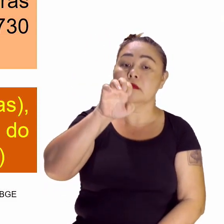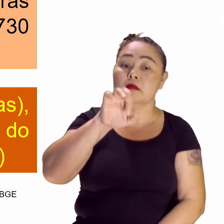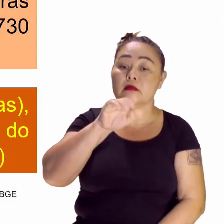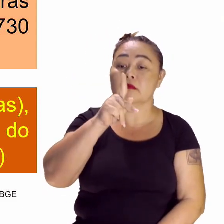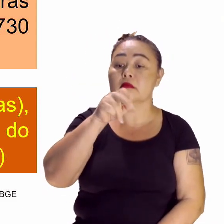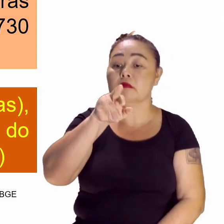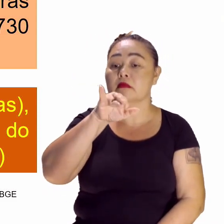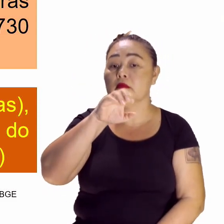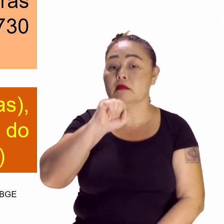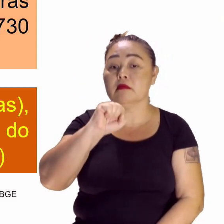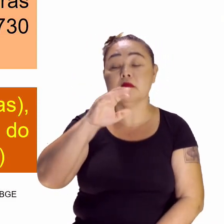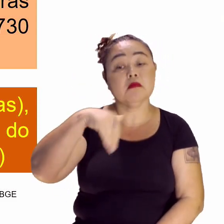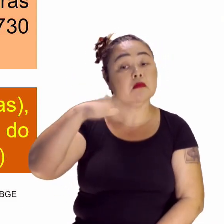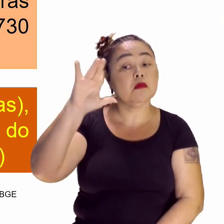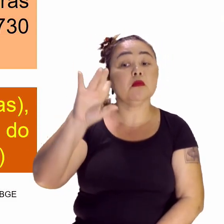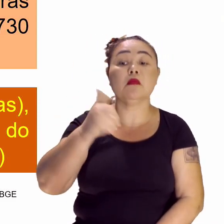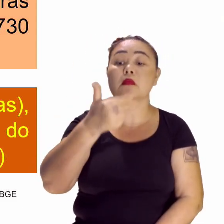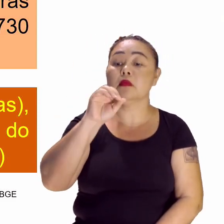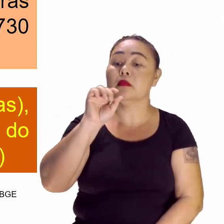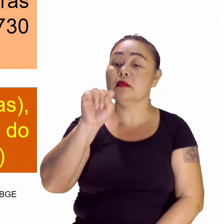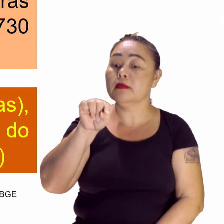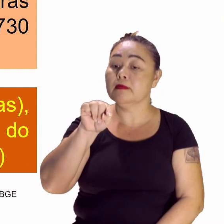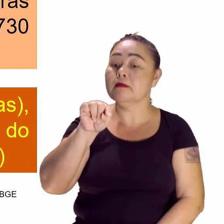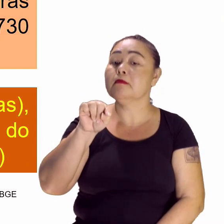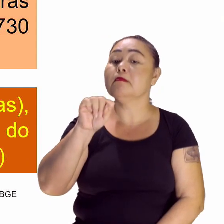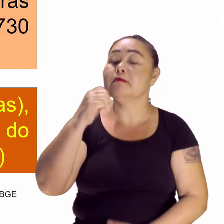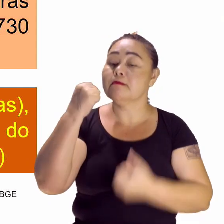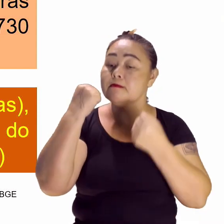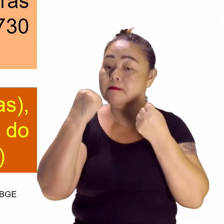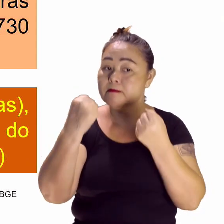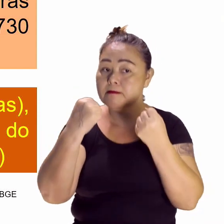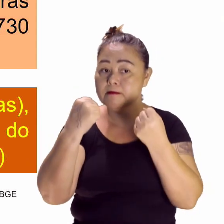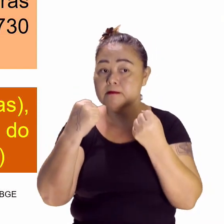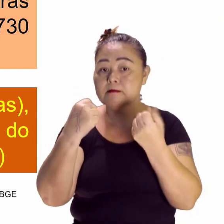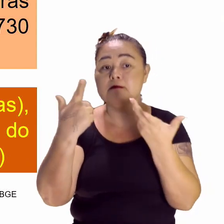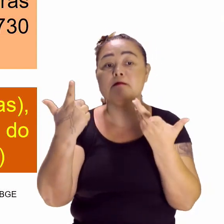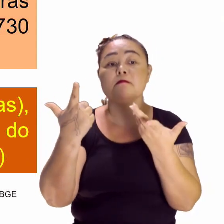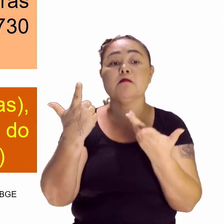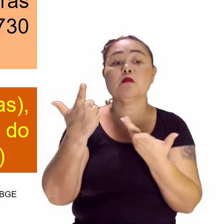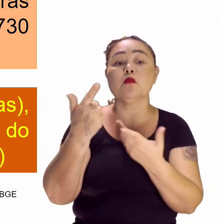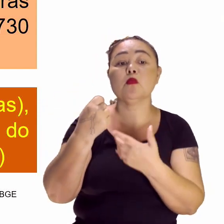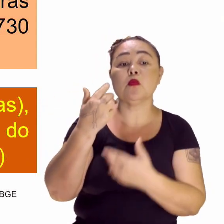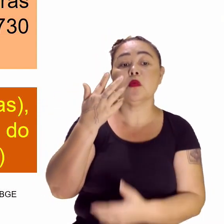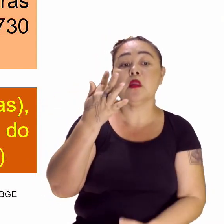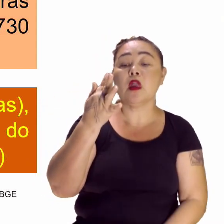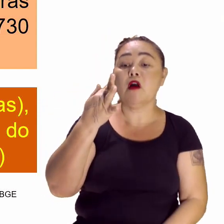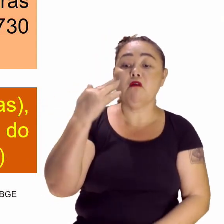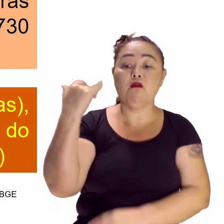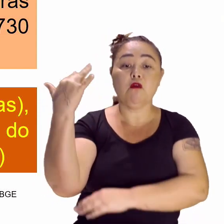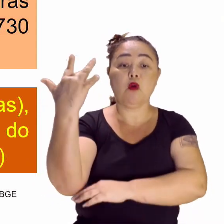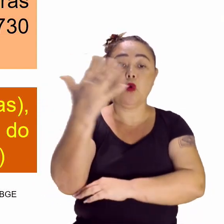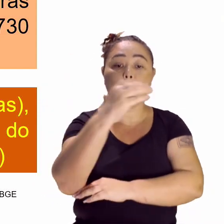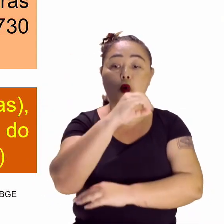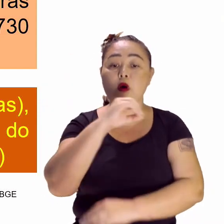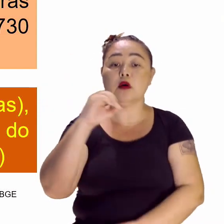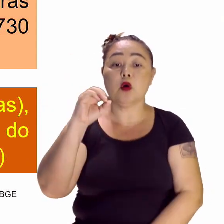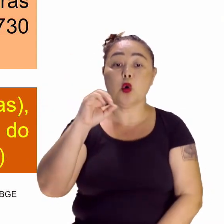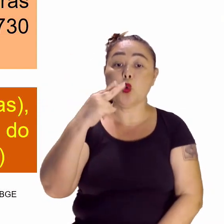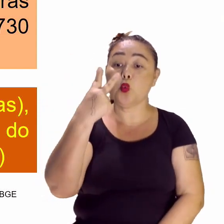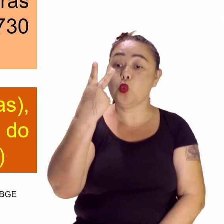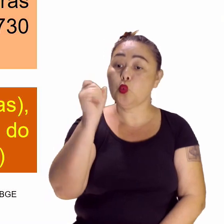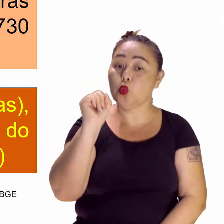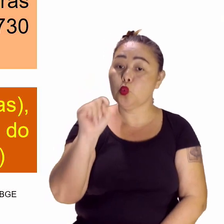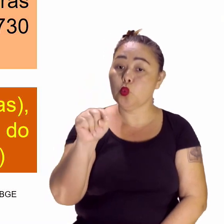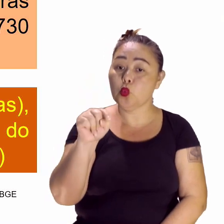produtor do feijão com 10 mil toneladas no ano 2019 Alta Floresta duas mil toneladas Olha a diferença